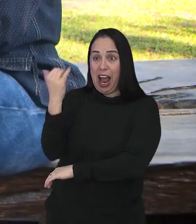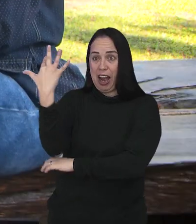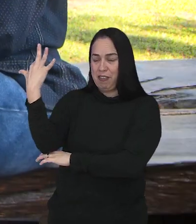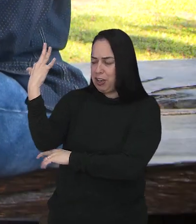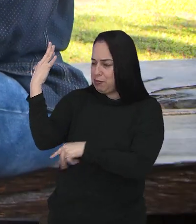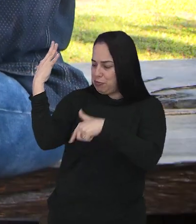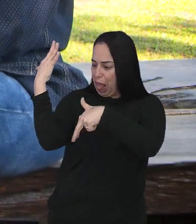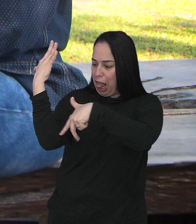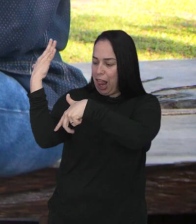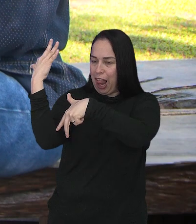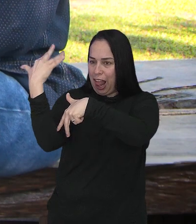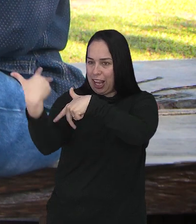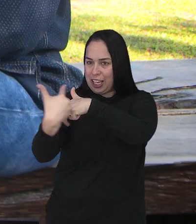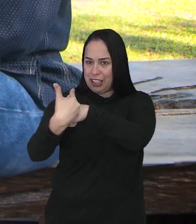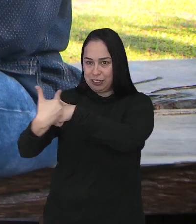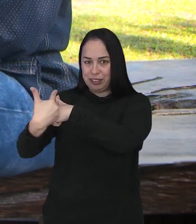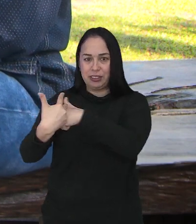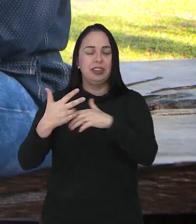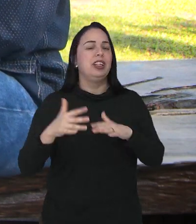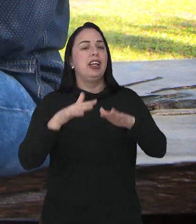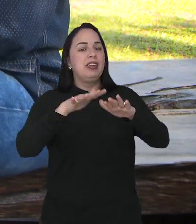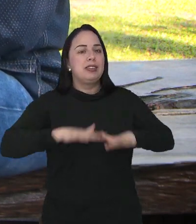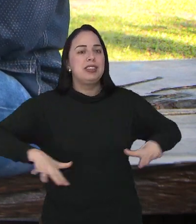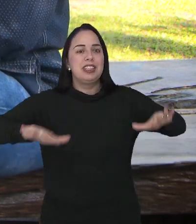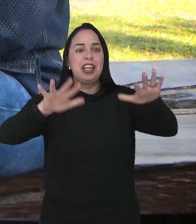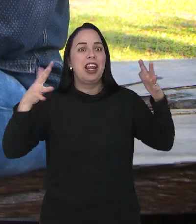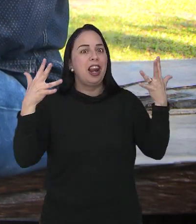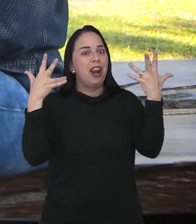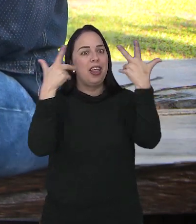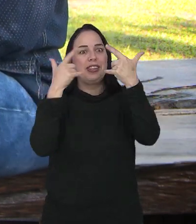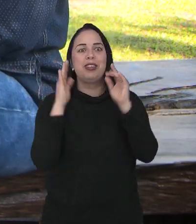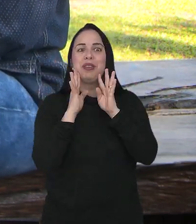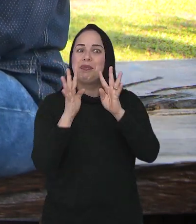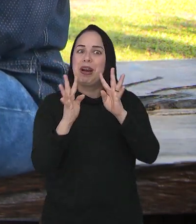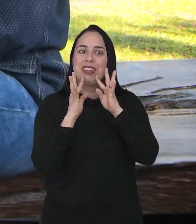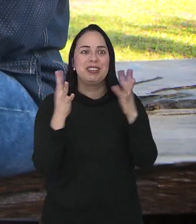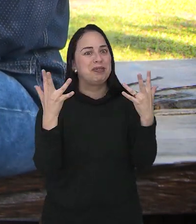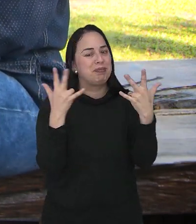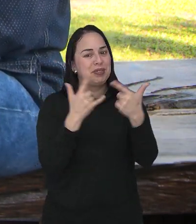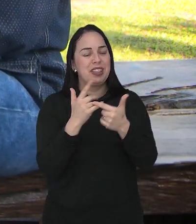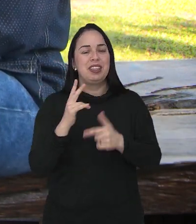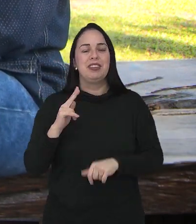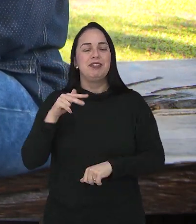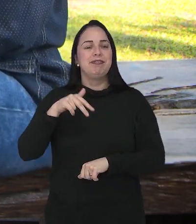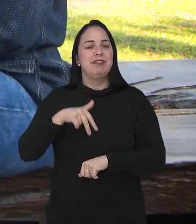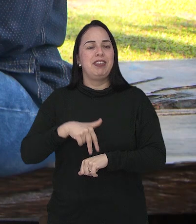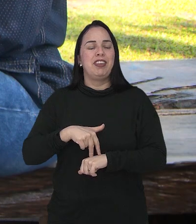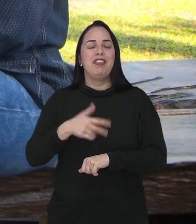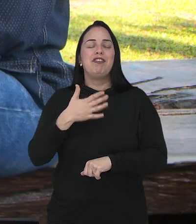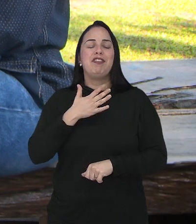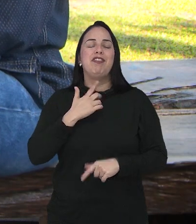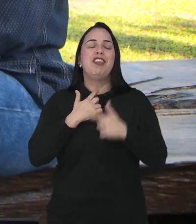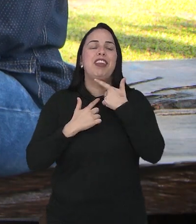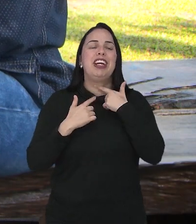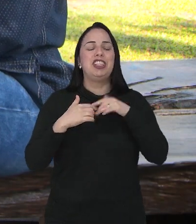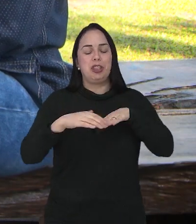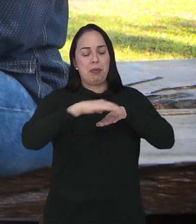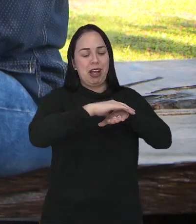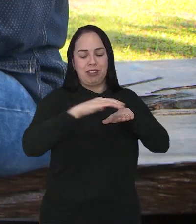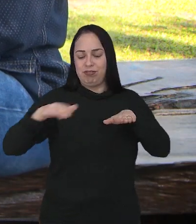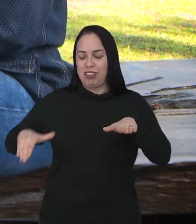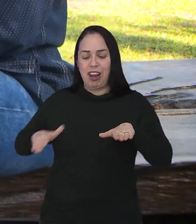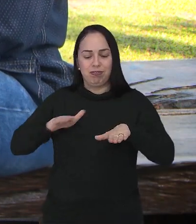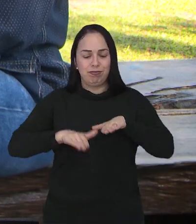pertinho. Olha só, esse parque da cidade é a coisa mais linda do mundo e a gente vem aqui dá vontade de tirar o sapato, pisar na Dá. grama, sentir